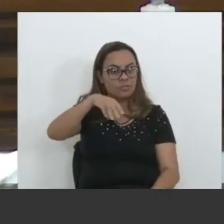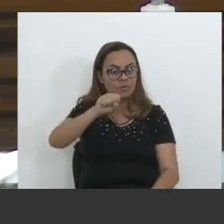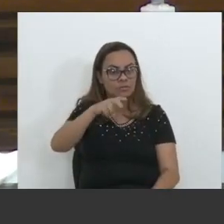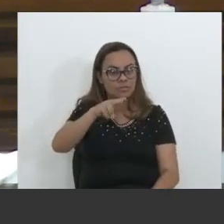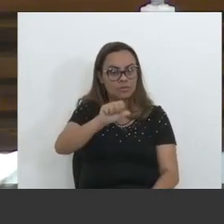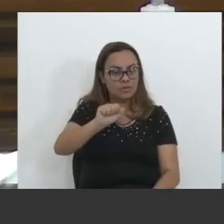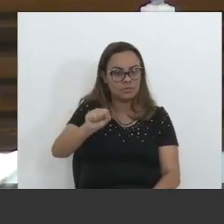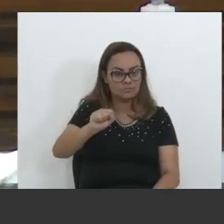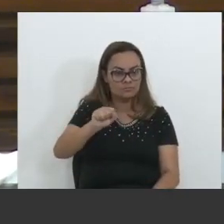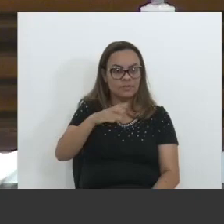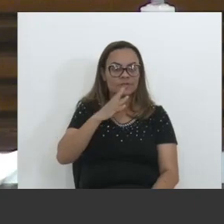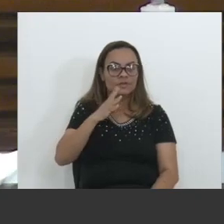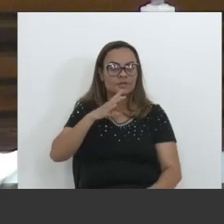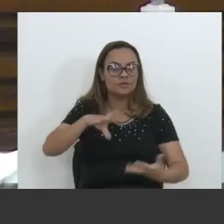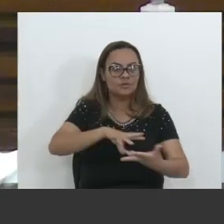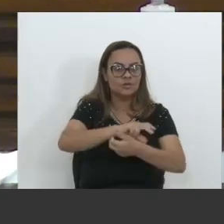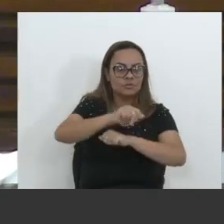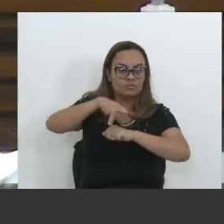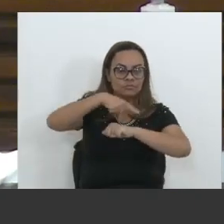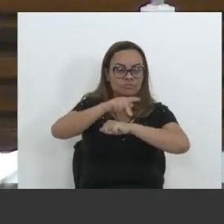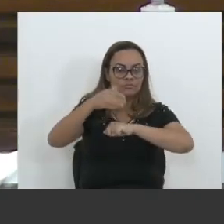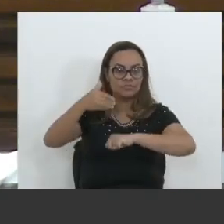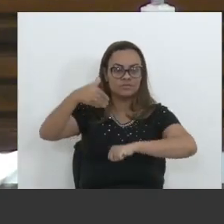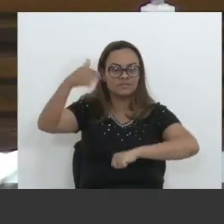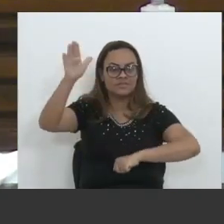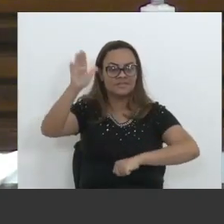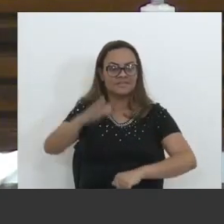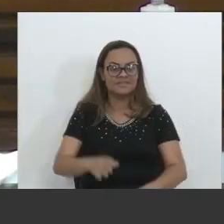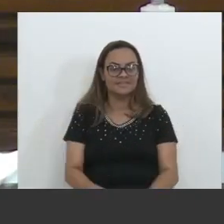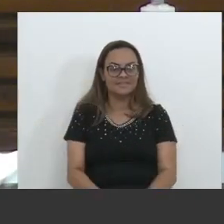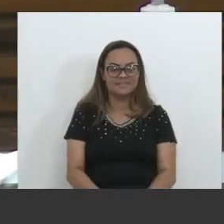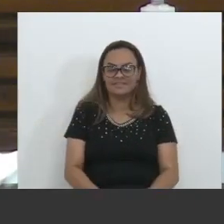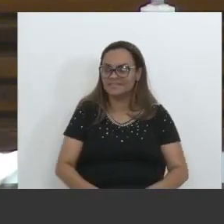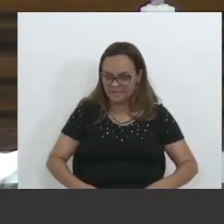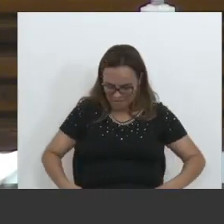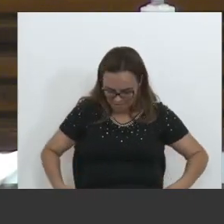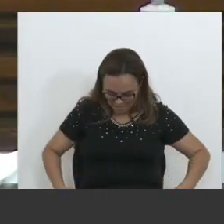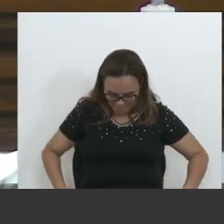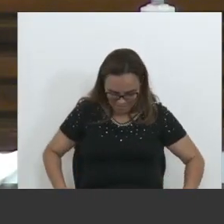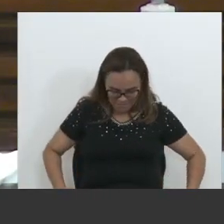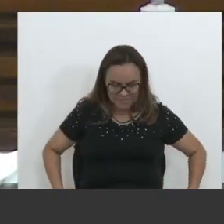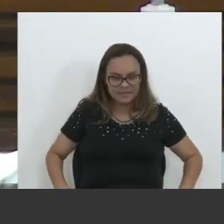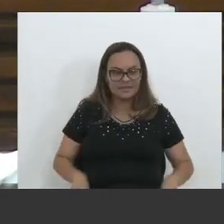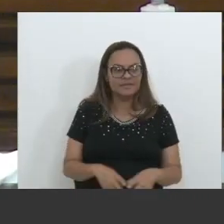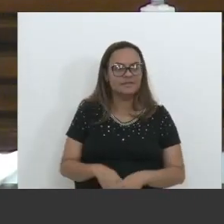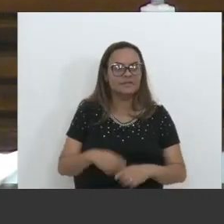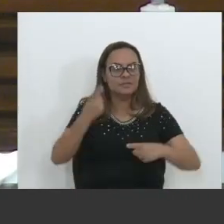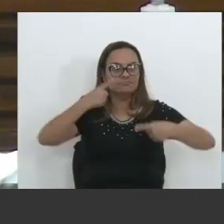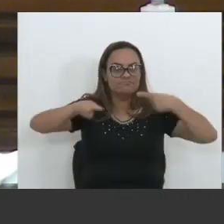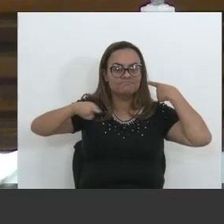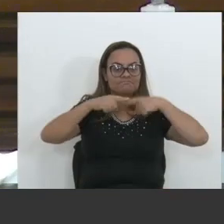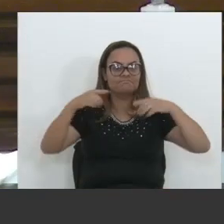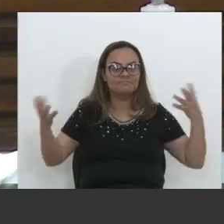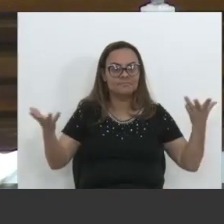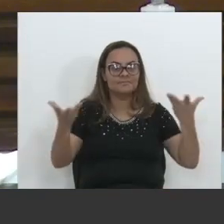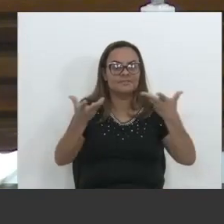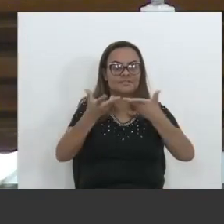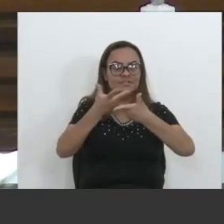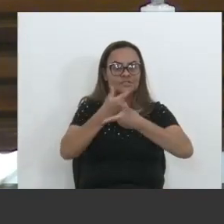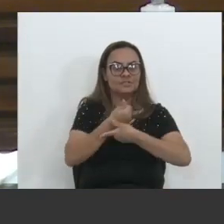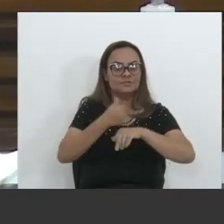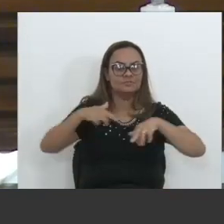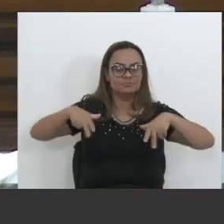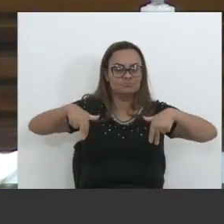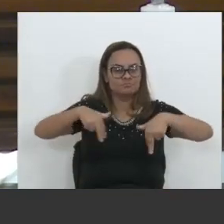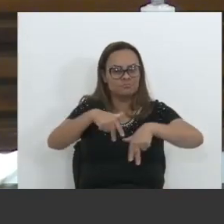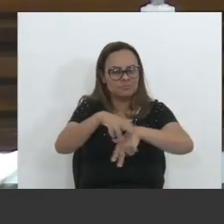inteiro Tá e agora tá aí de volta após aquele musical maravilhoso que rodou andou pelo Brasil inteiro né